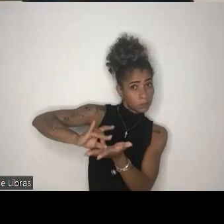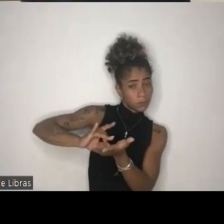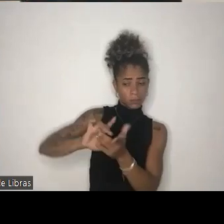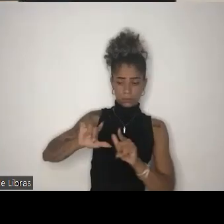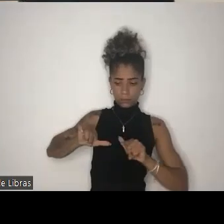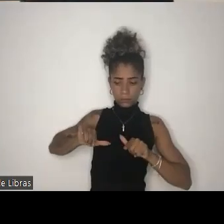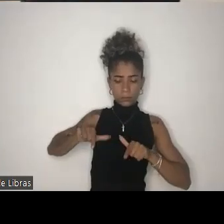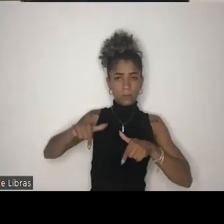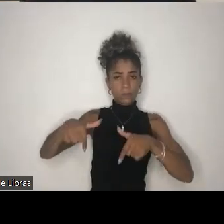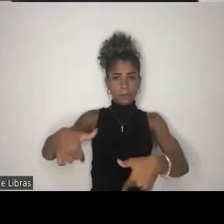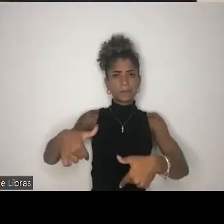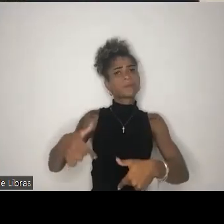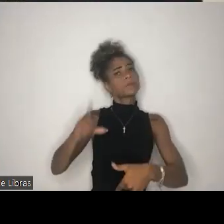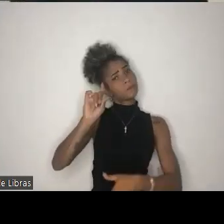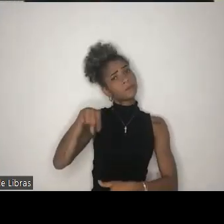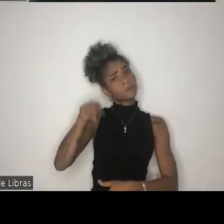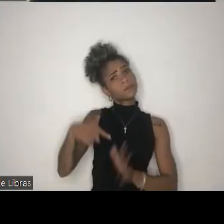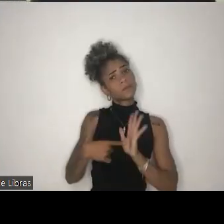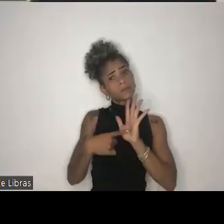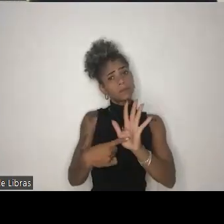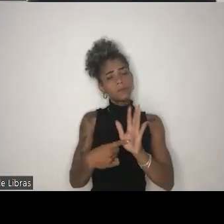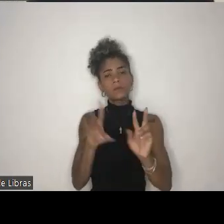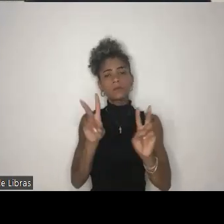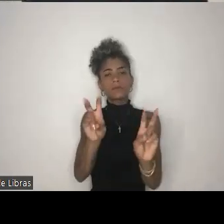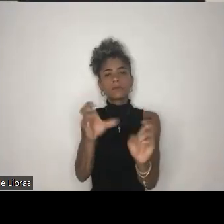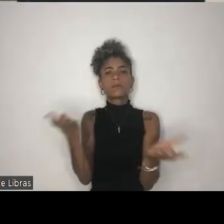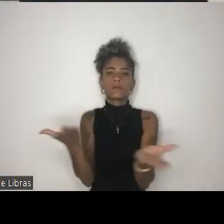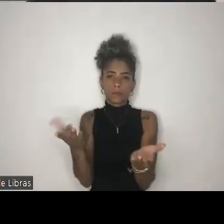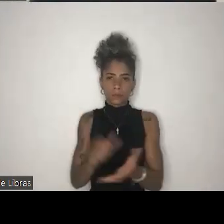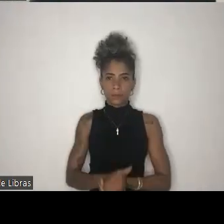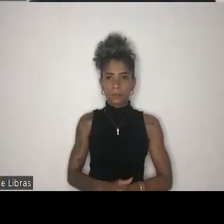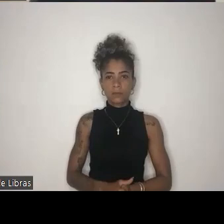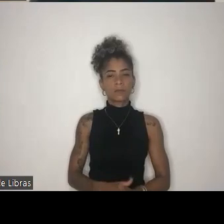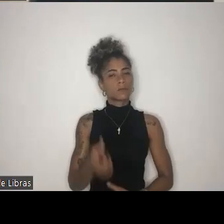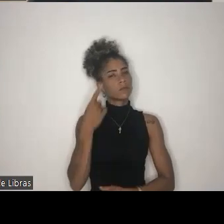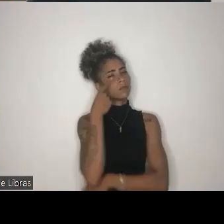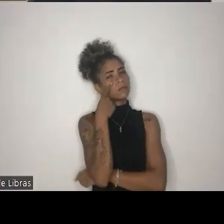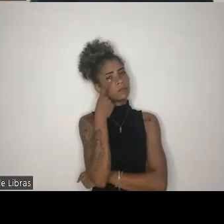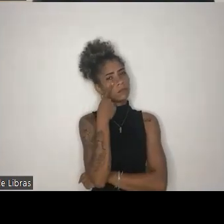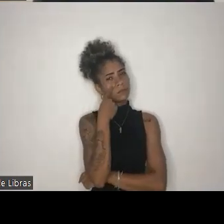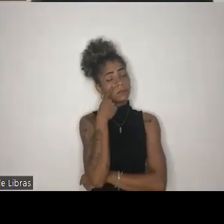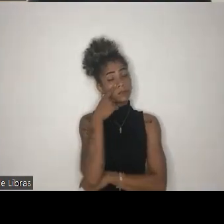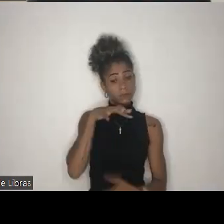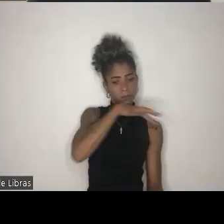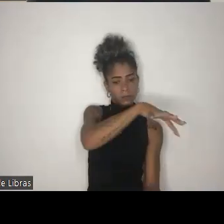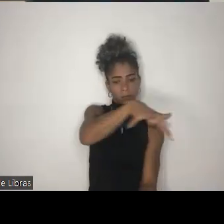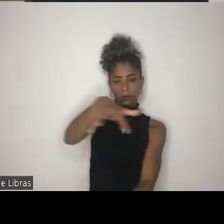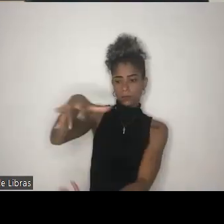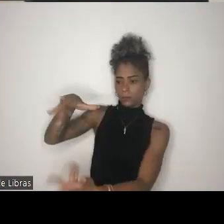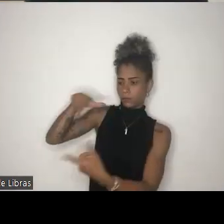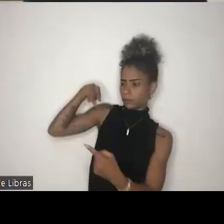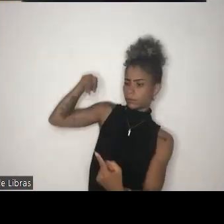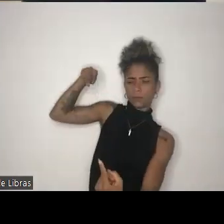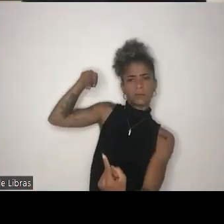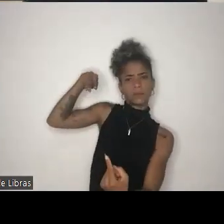que eu queria tratar hoje aqui é como se vê o mundo né E como vendo o mundo